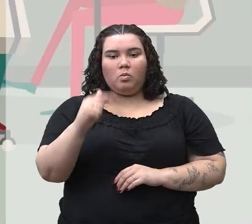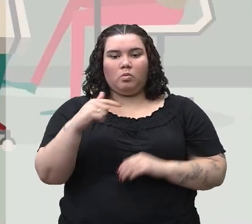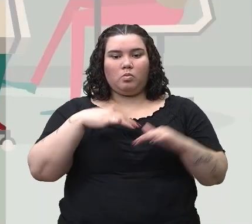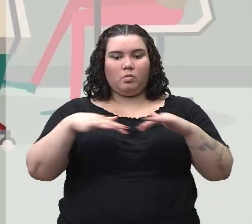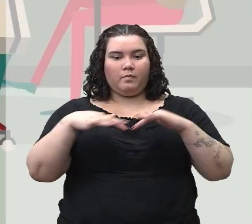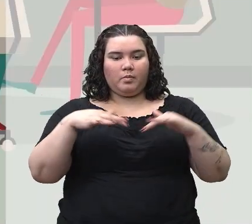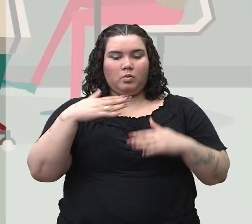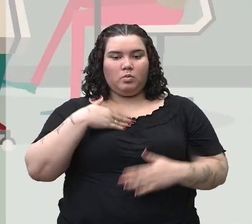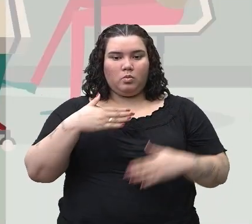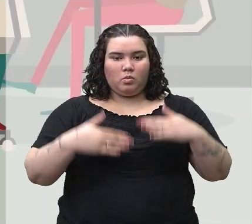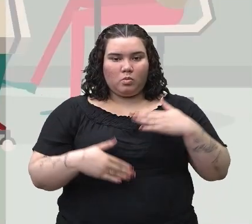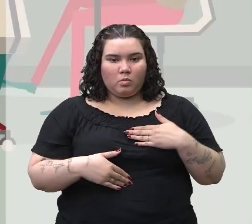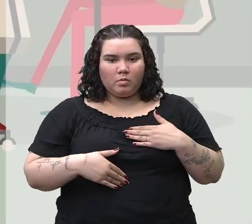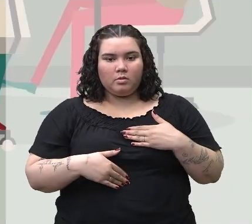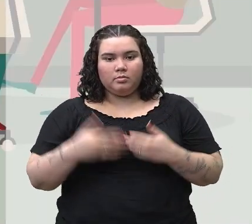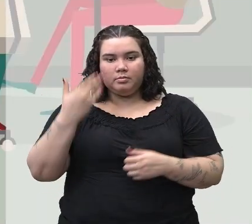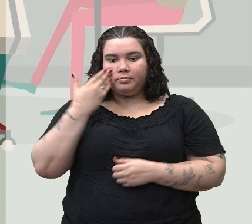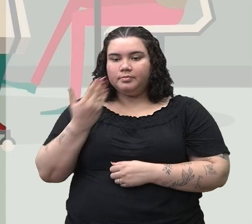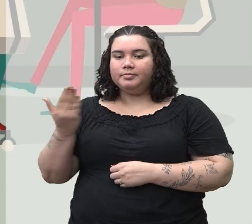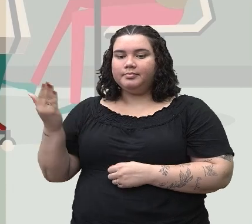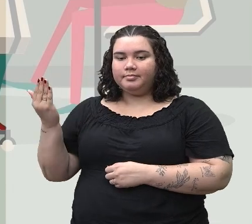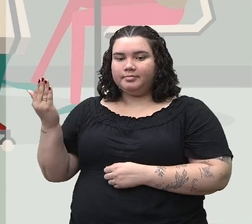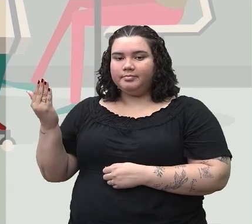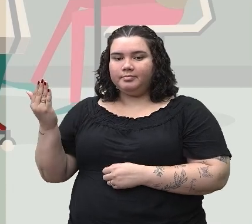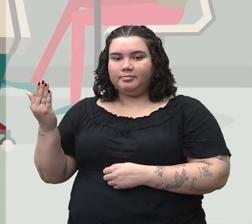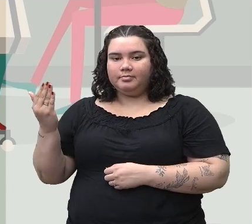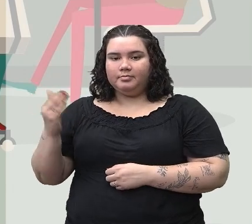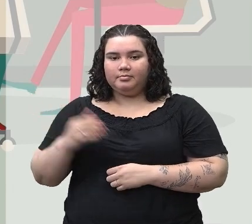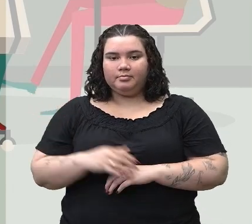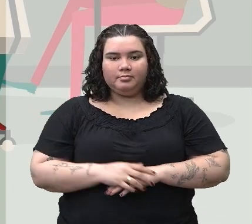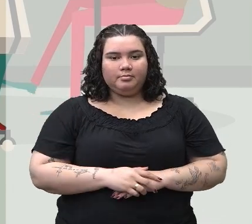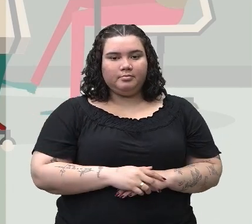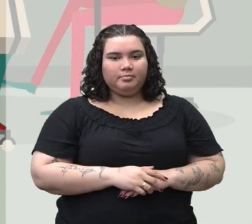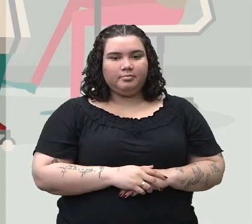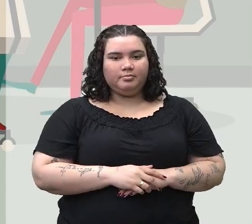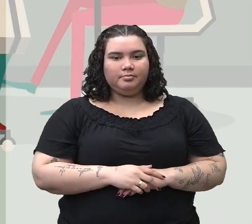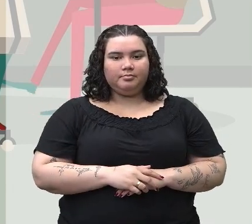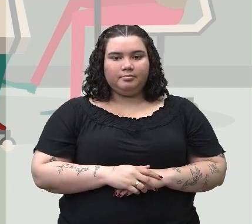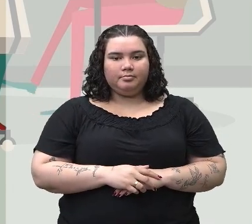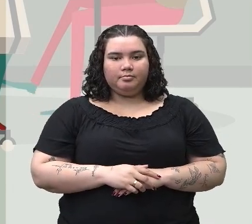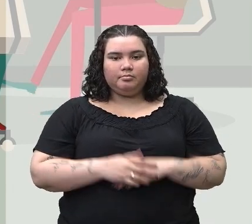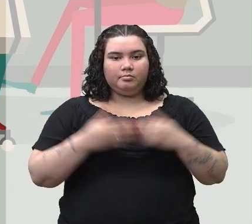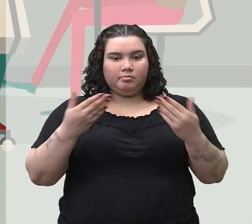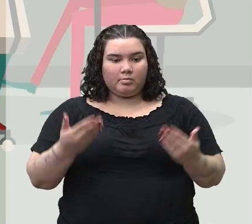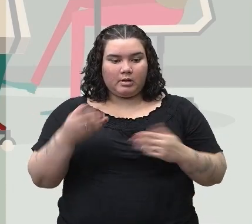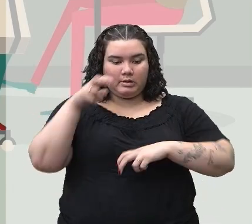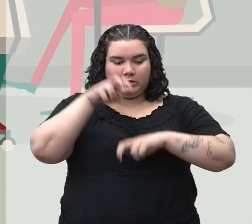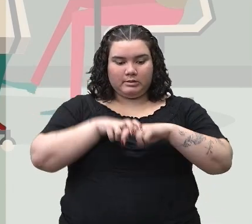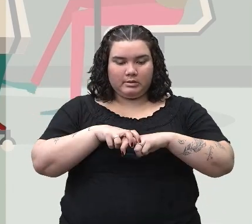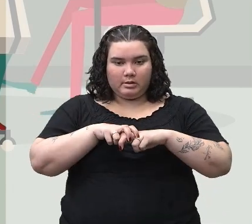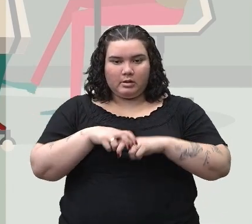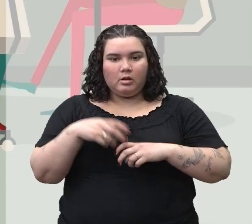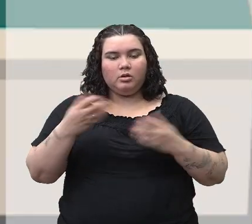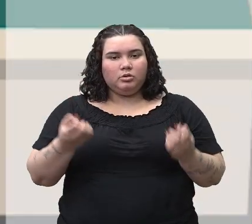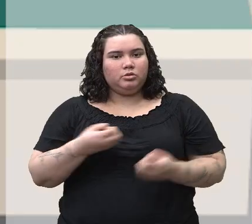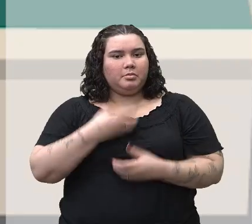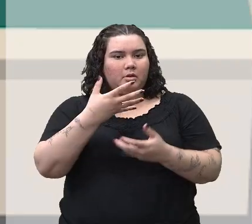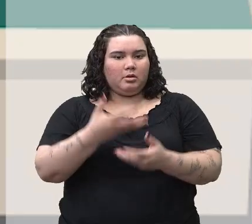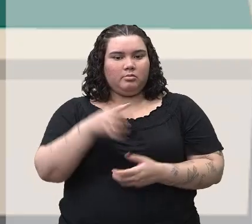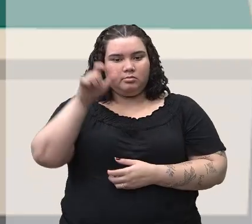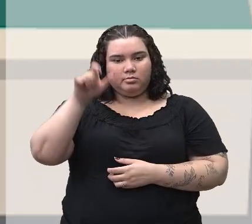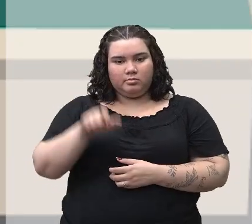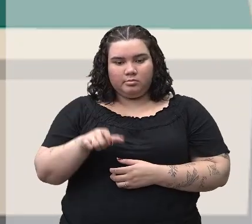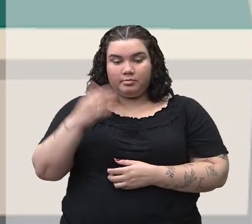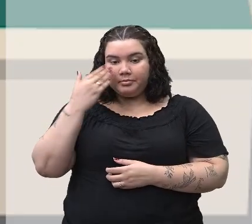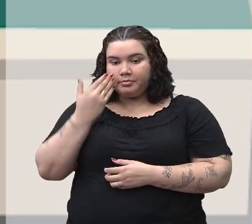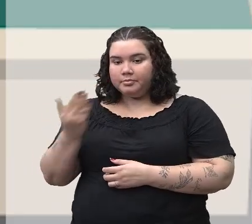movimentação corporal que traz uma mensagem é as pernas cruzadas. A posição das pernas também diz muito sobre você. Quando